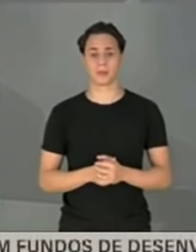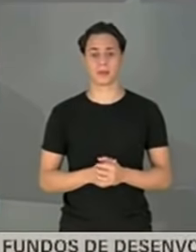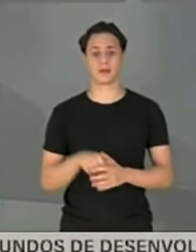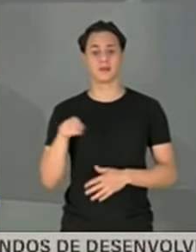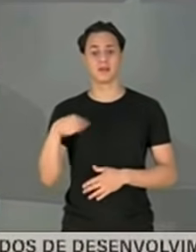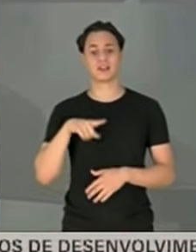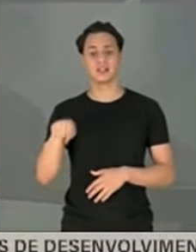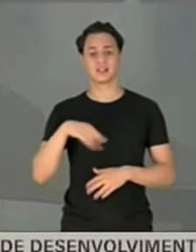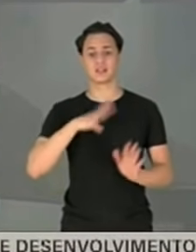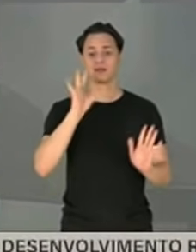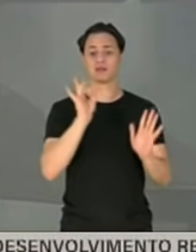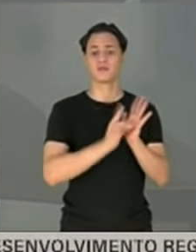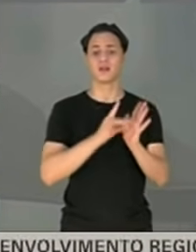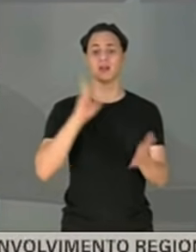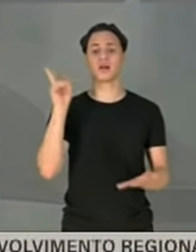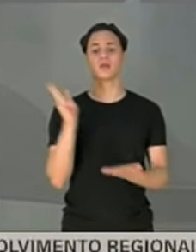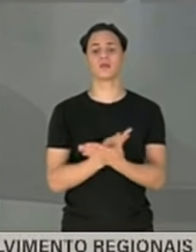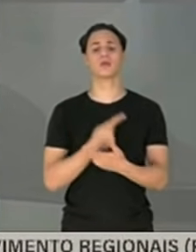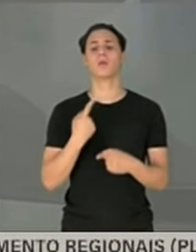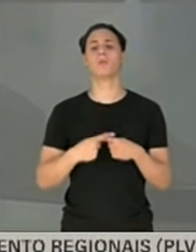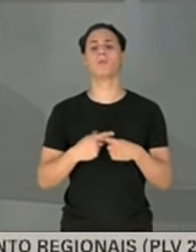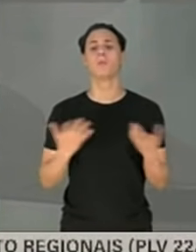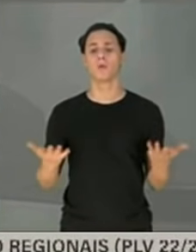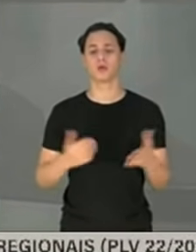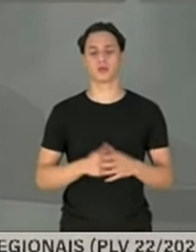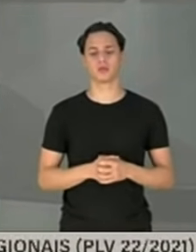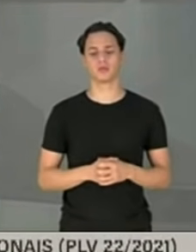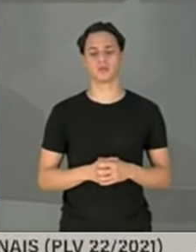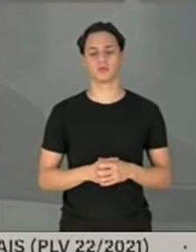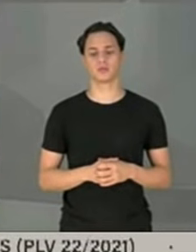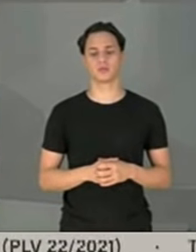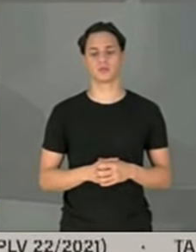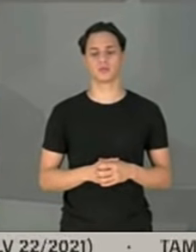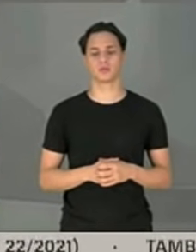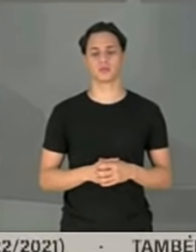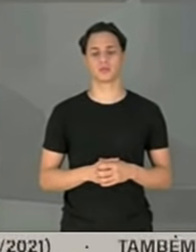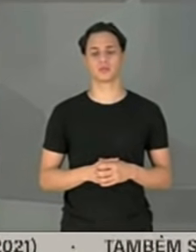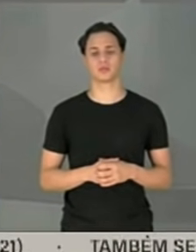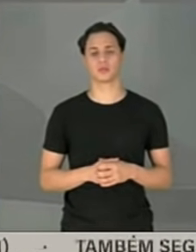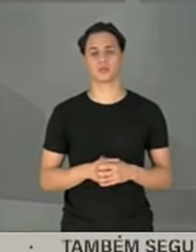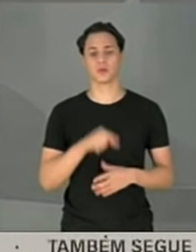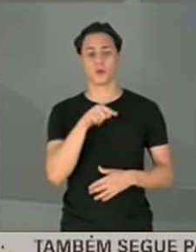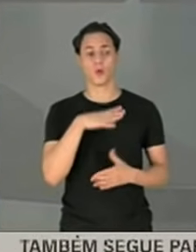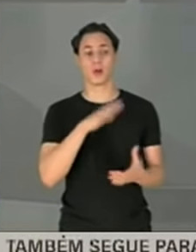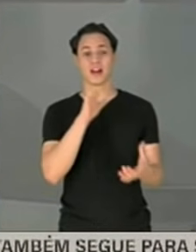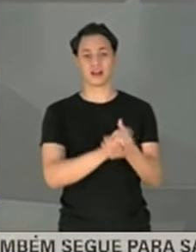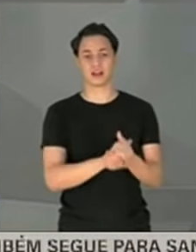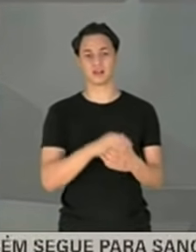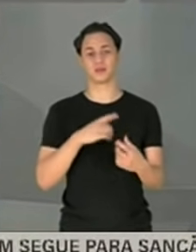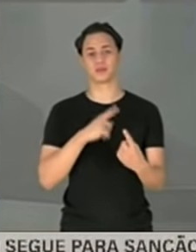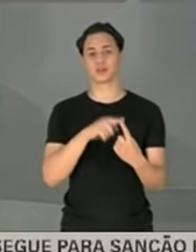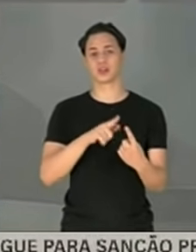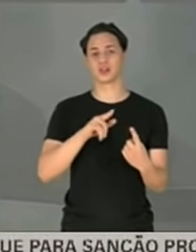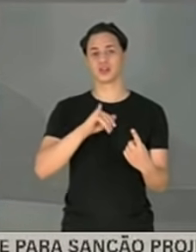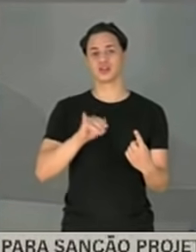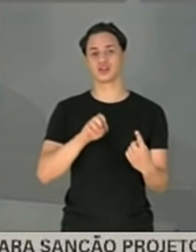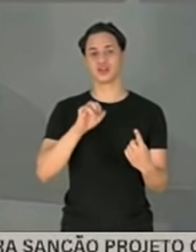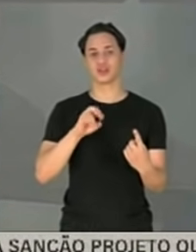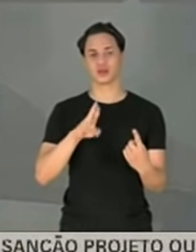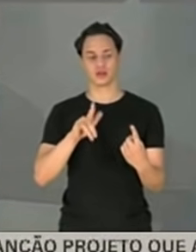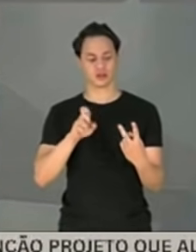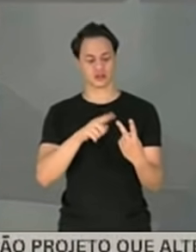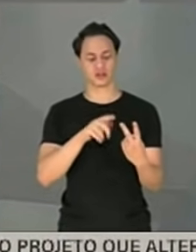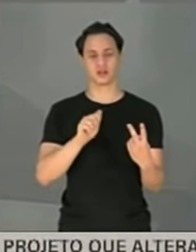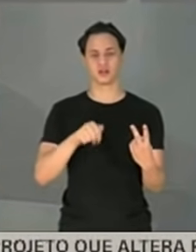Esses fatos aconteceram por quê? Opa, só um momento. O casal Jorge Jopper Neto e Andressa Hernandes